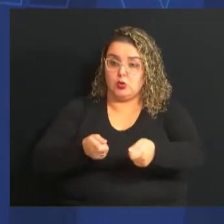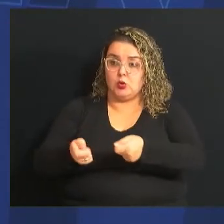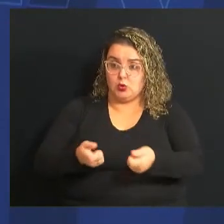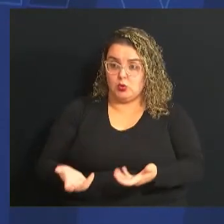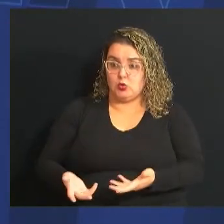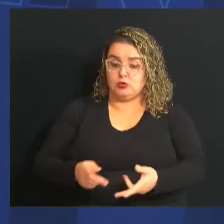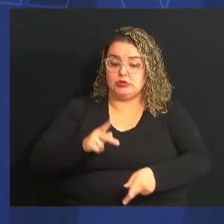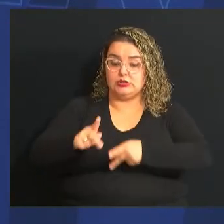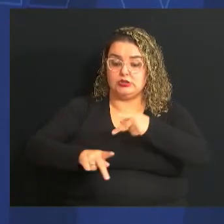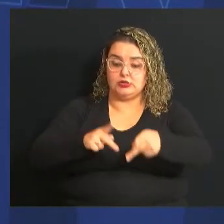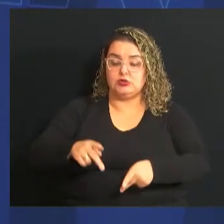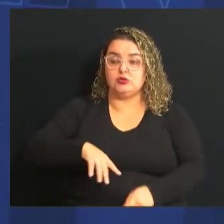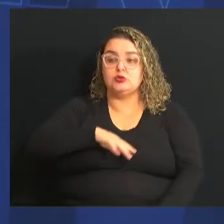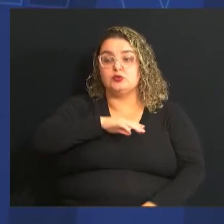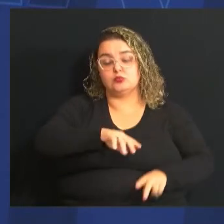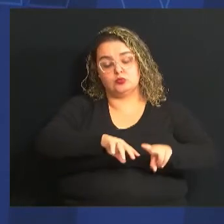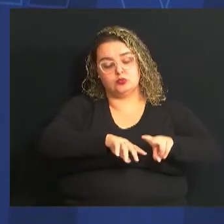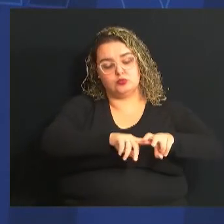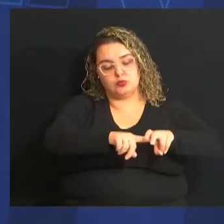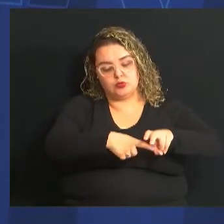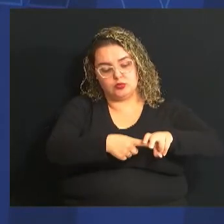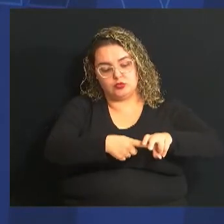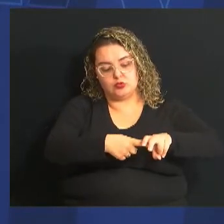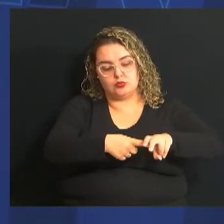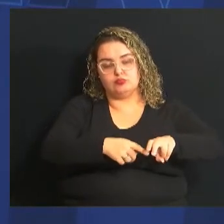equipe sobre essa iniciativa.